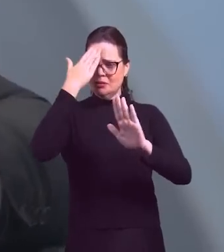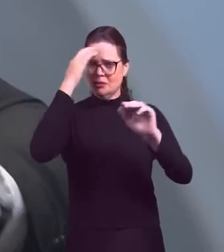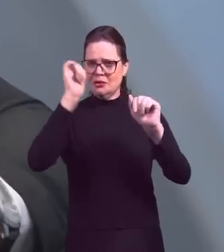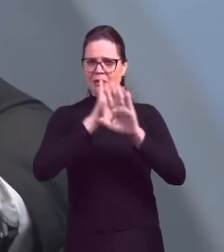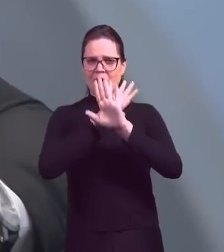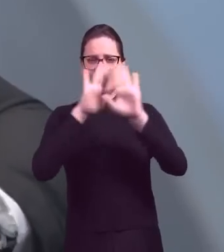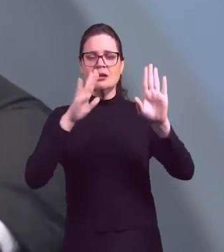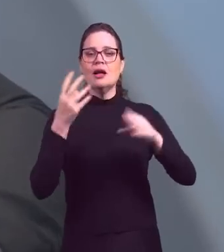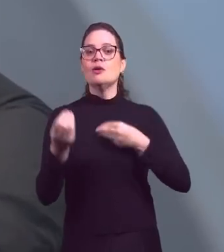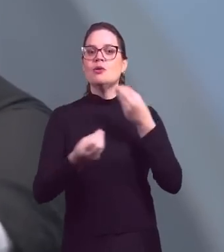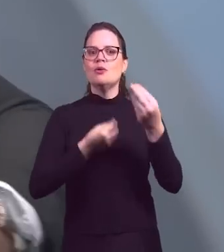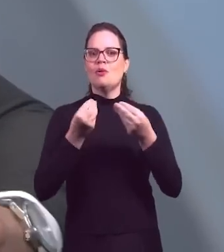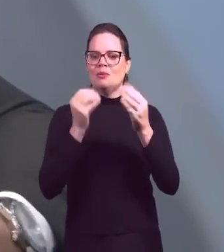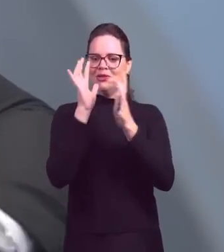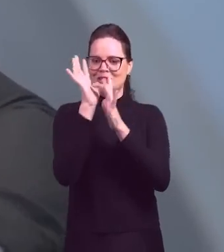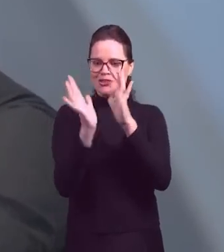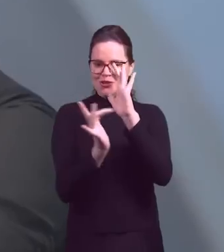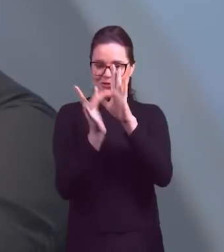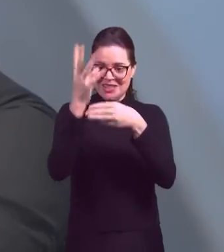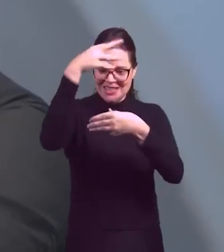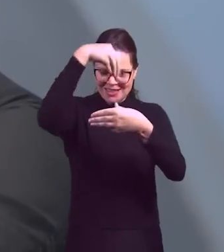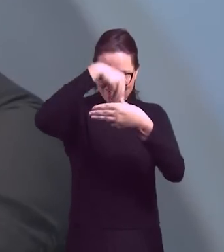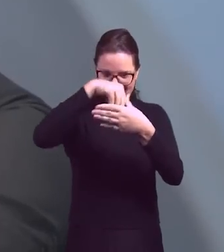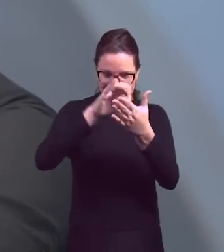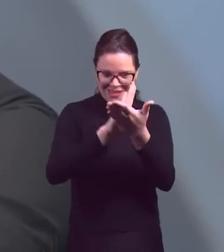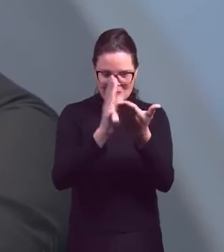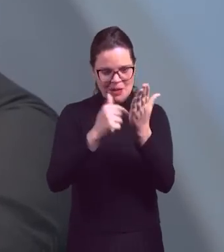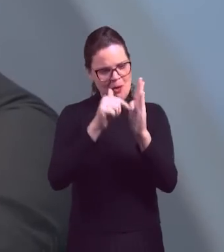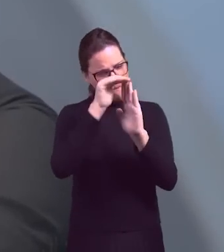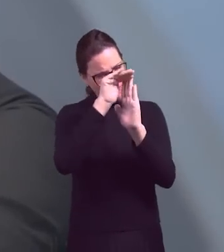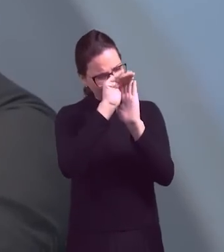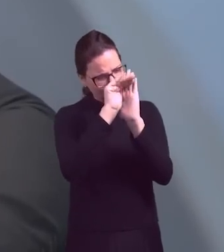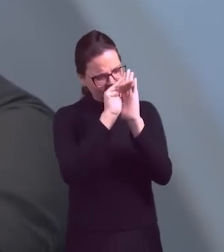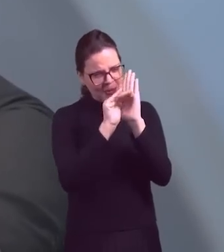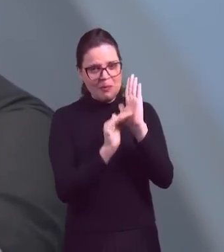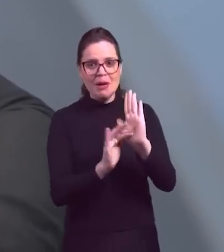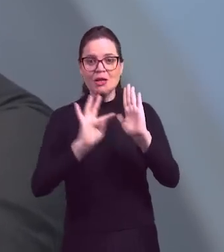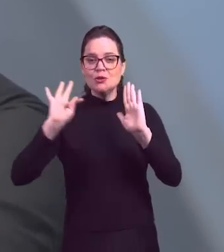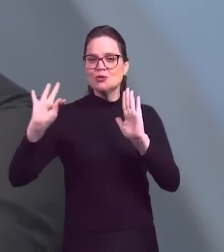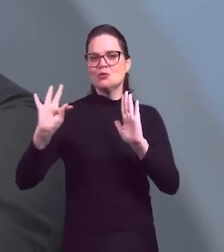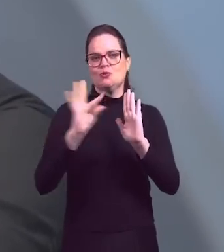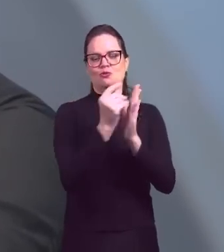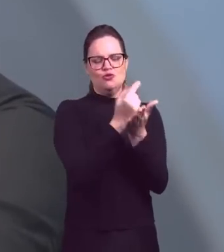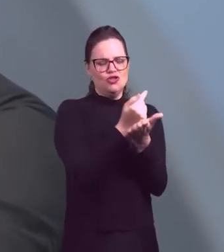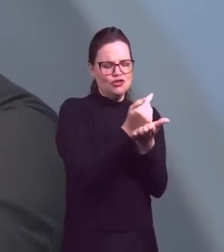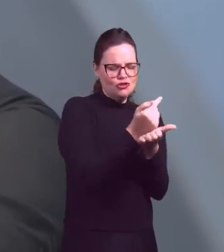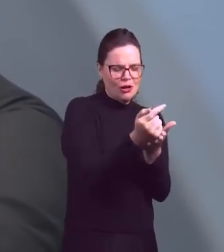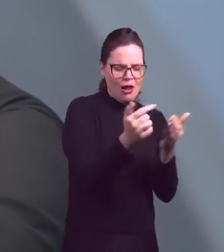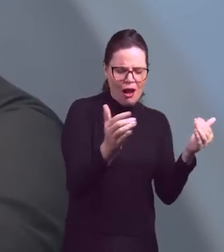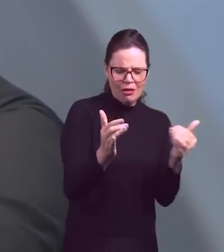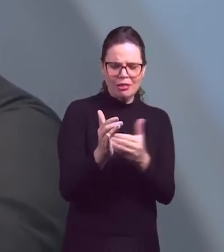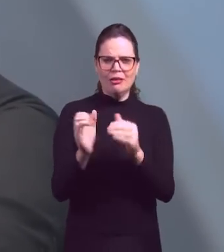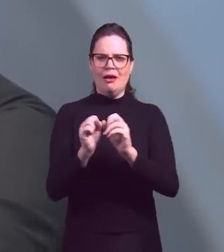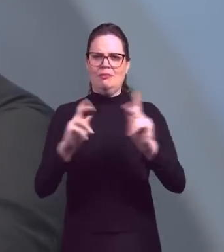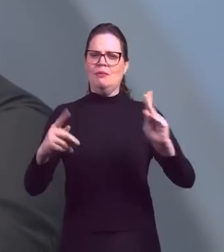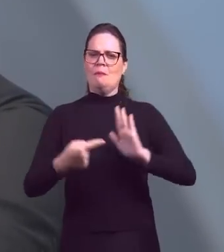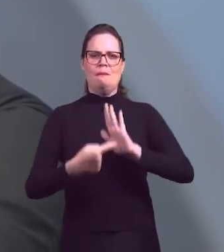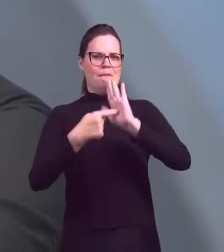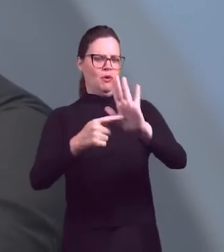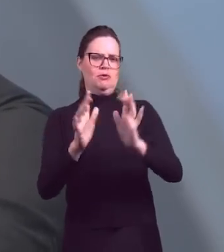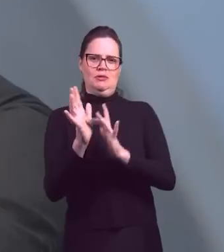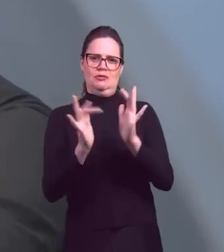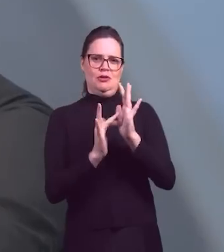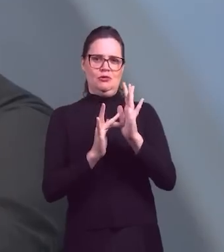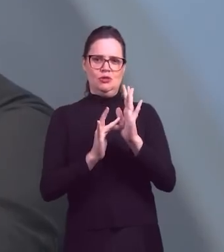para você, para nós, que Jesus, ele está desde o início da